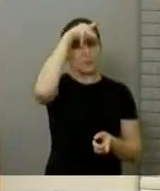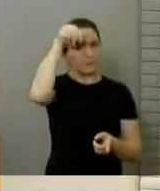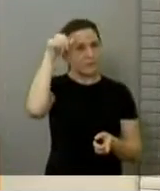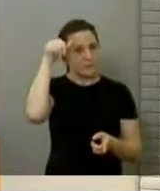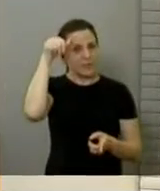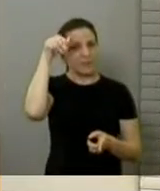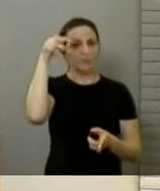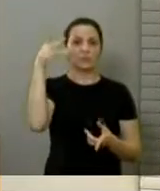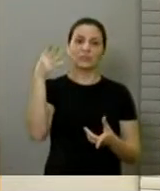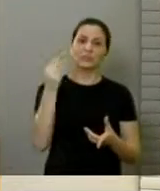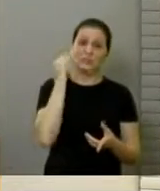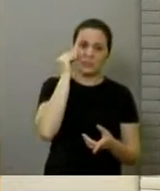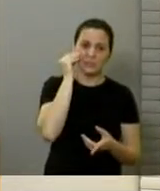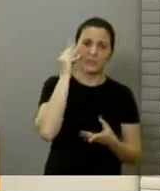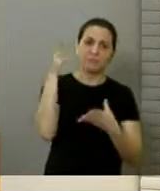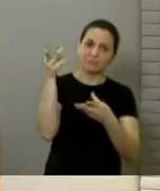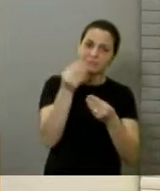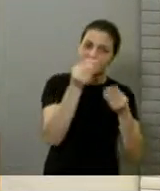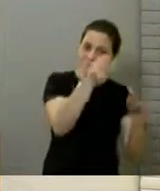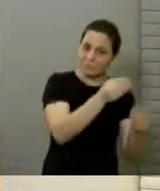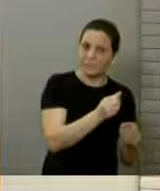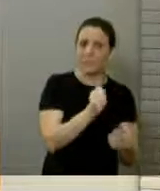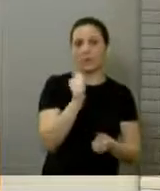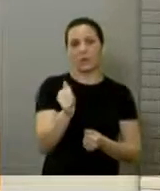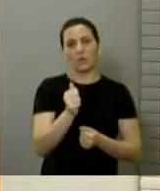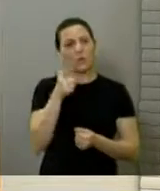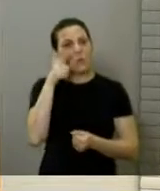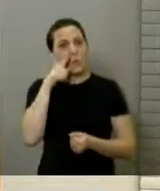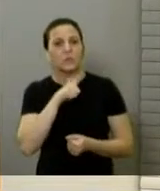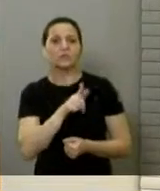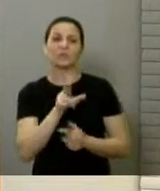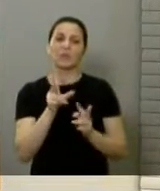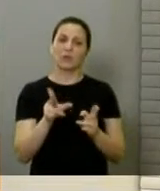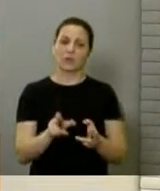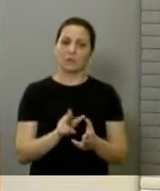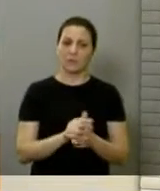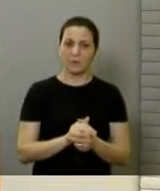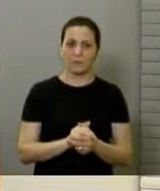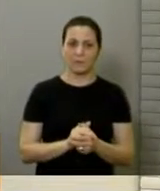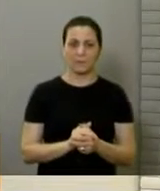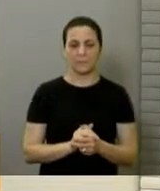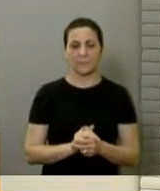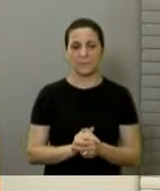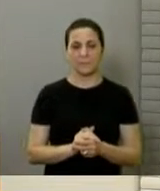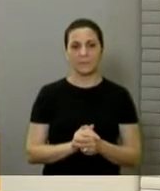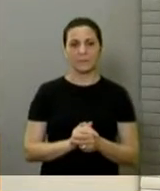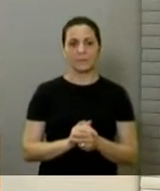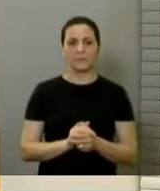trazer empreendimentos desse gabarito para Araraquara e não conseguiram. Então,